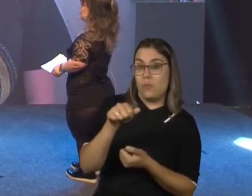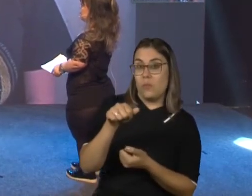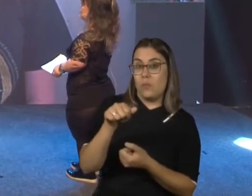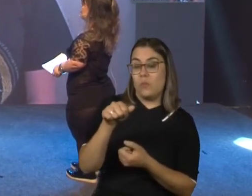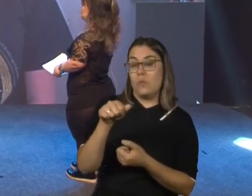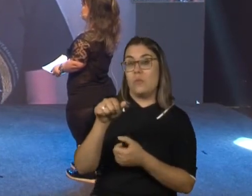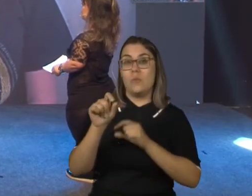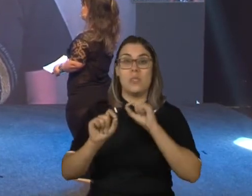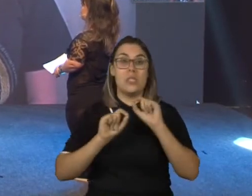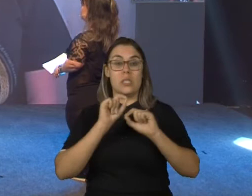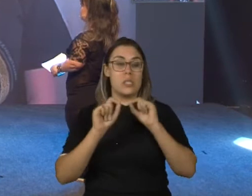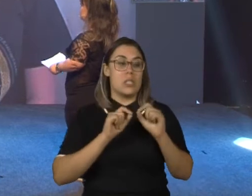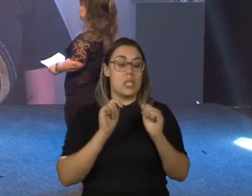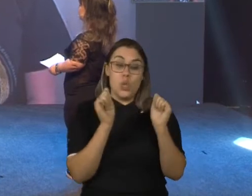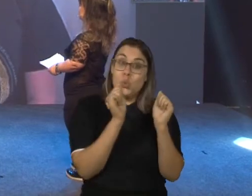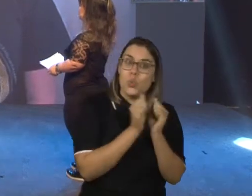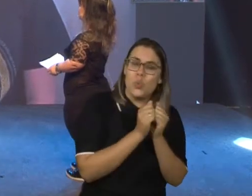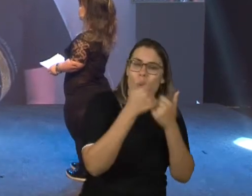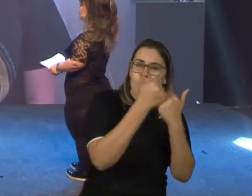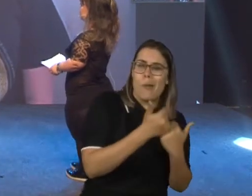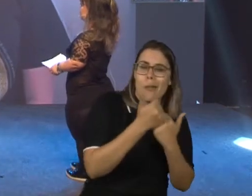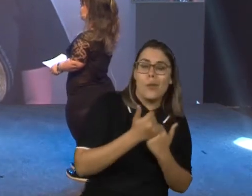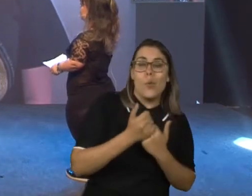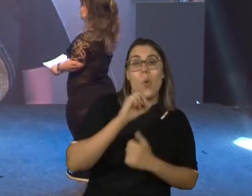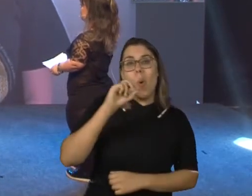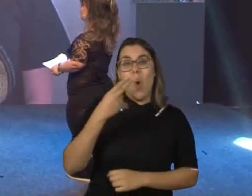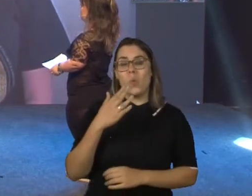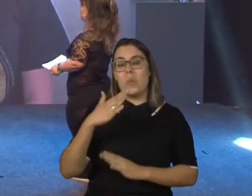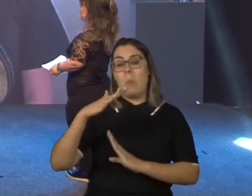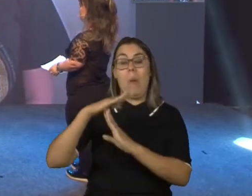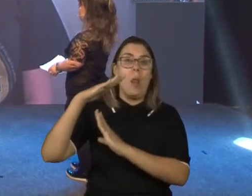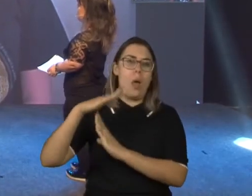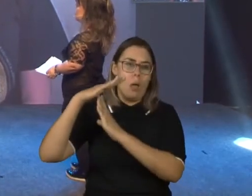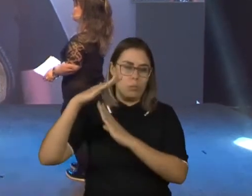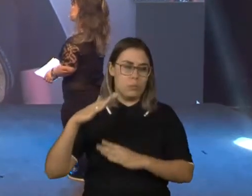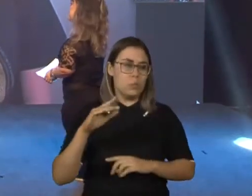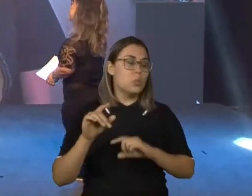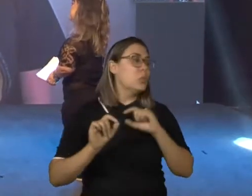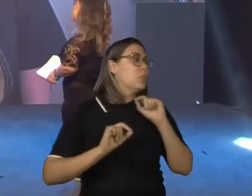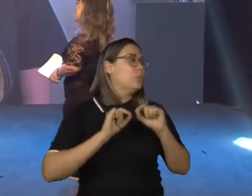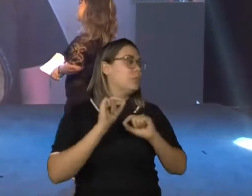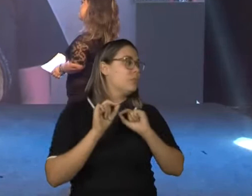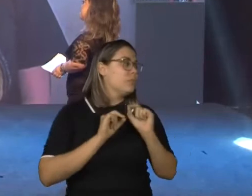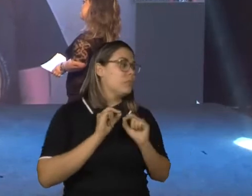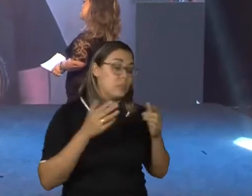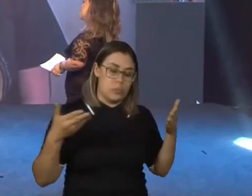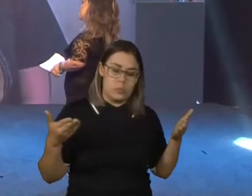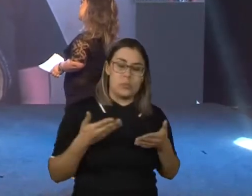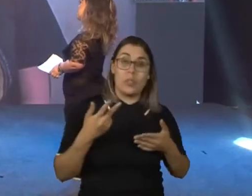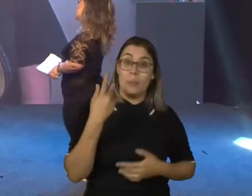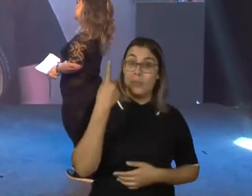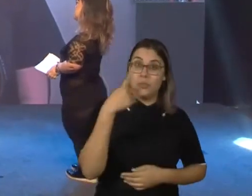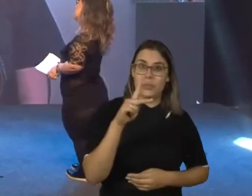o obstáculo das pessoas com deficiência, né? É. Eu queria perguntar para você, Clara, quem é hoje para você